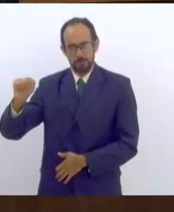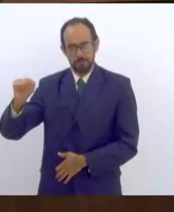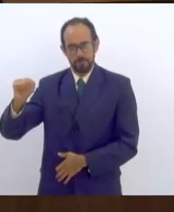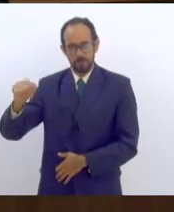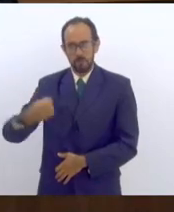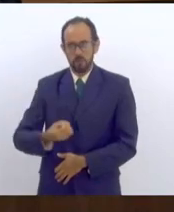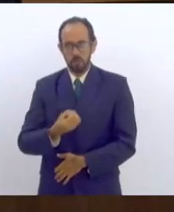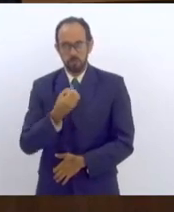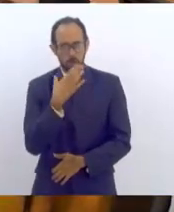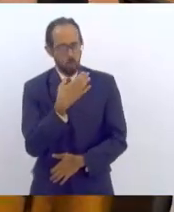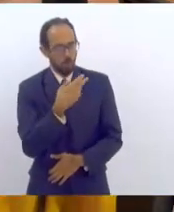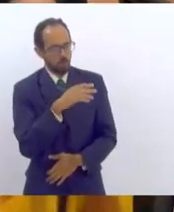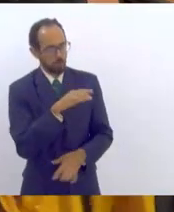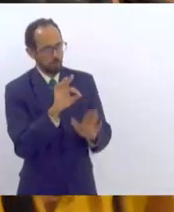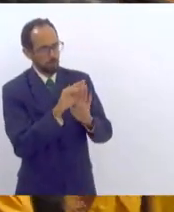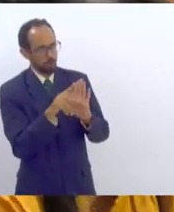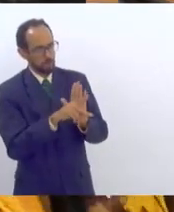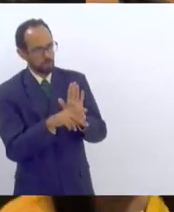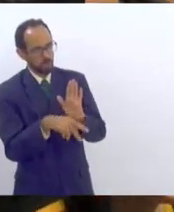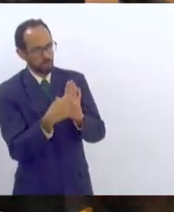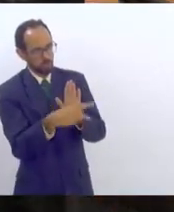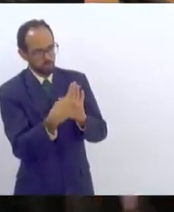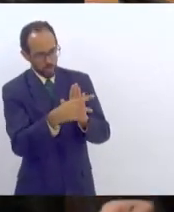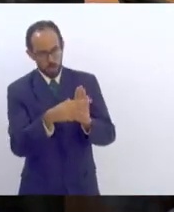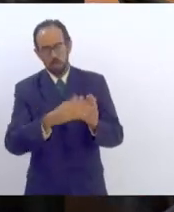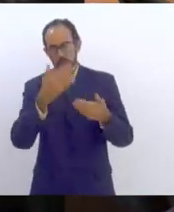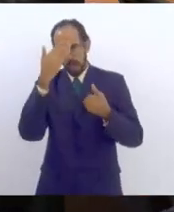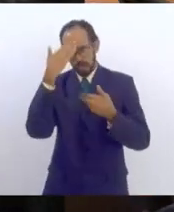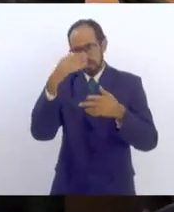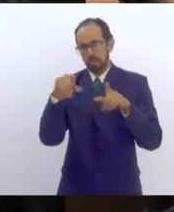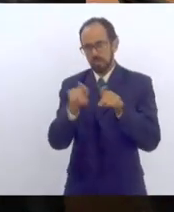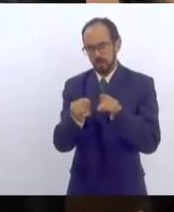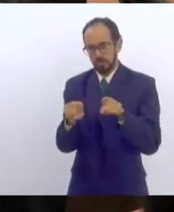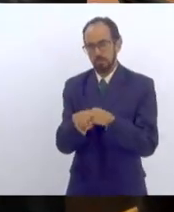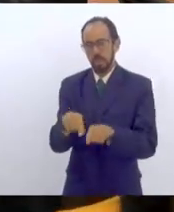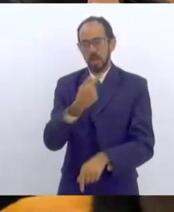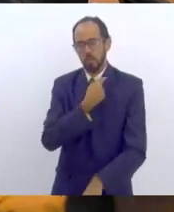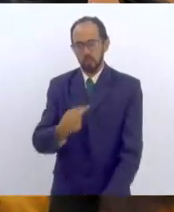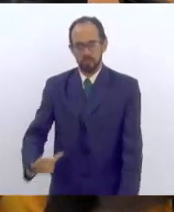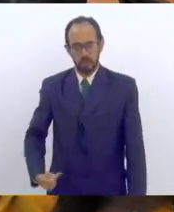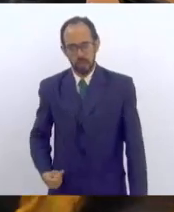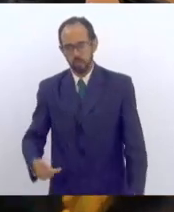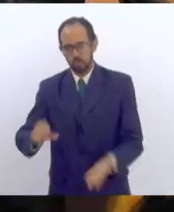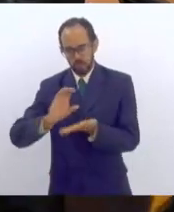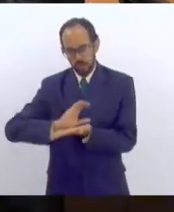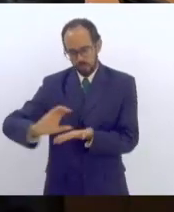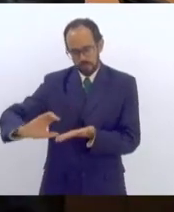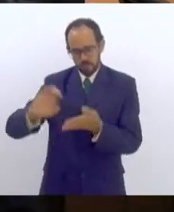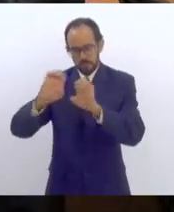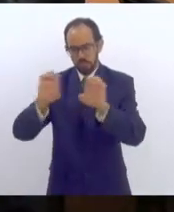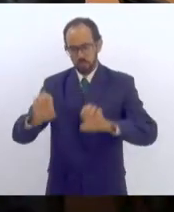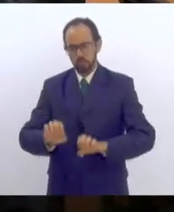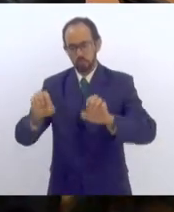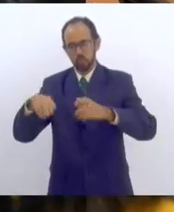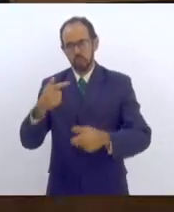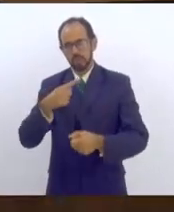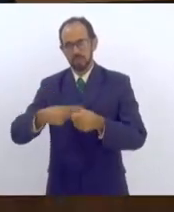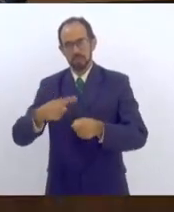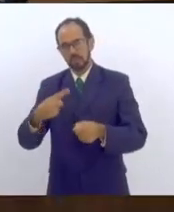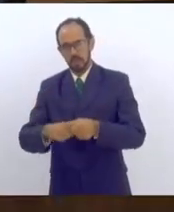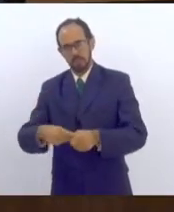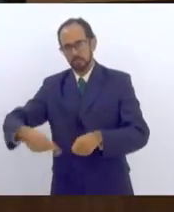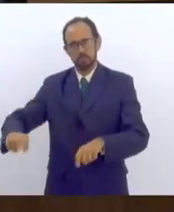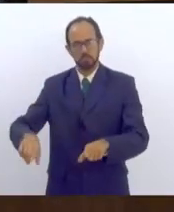Não poderia deixar de registrar aqui o agradecimento ao governador Cláudio Castro por estar investindo na infraestrutura da cidade de São Gonçalo e ainda